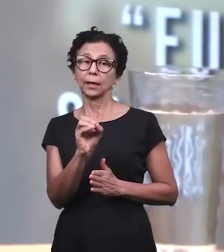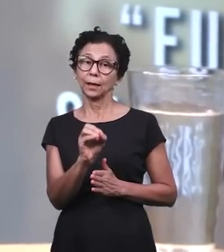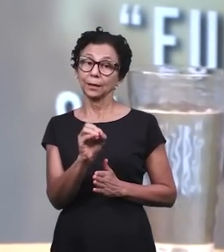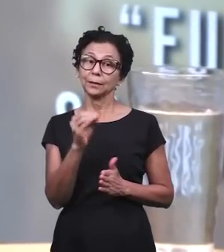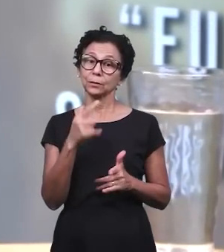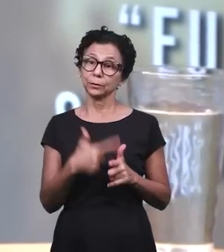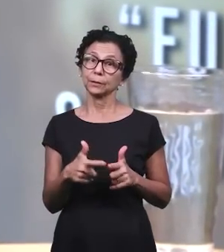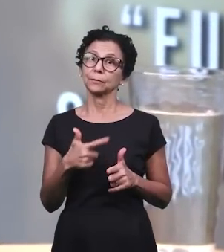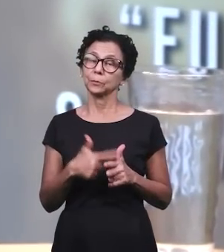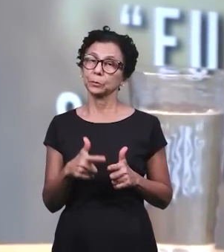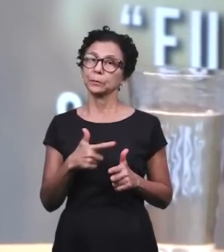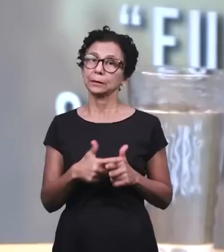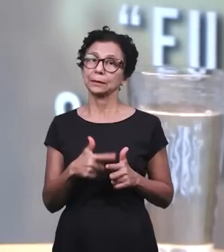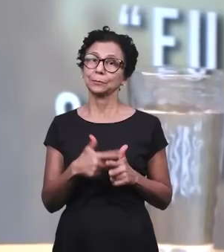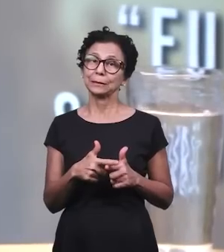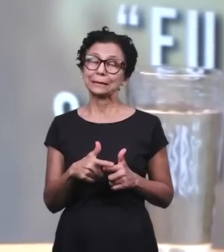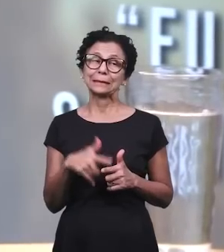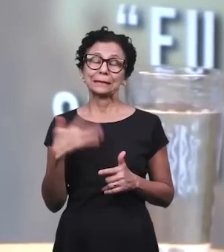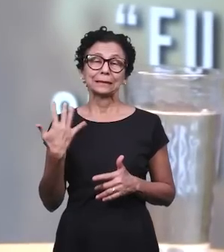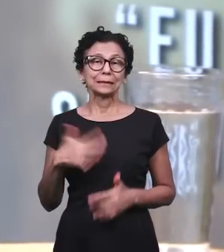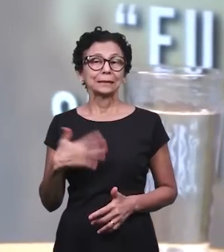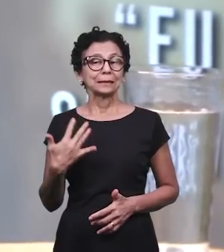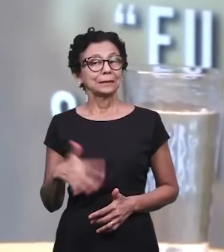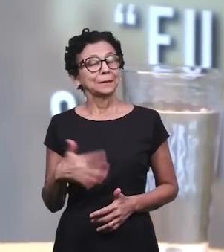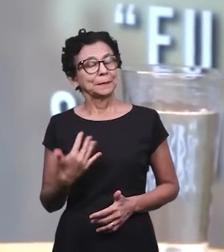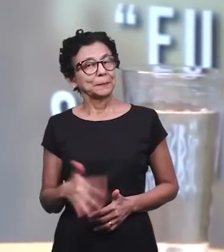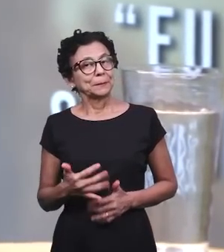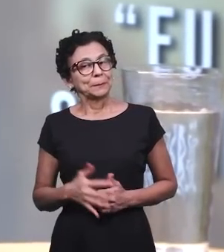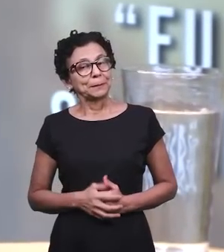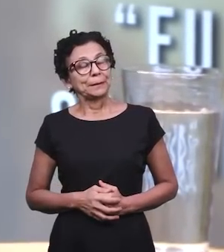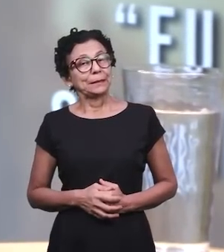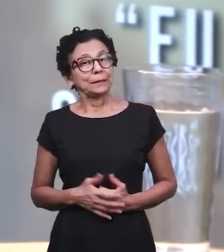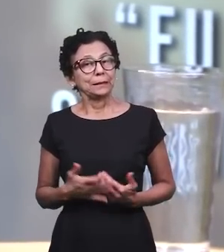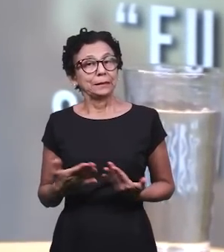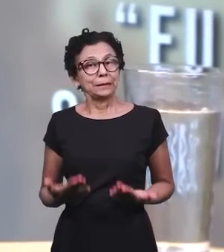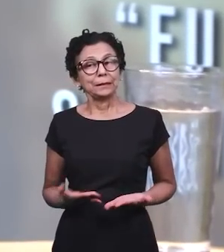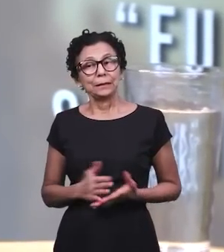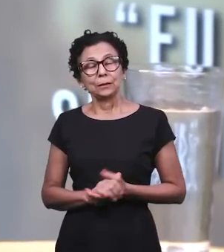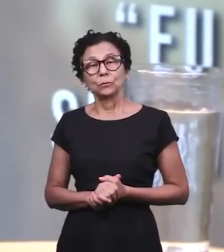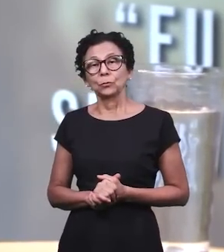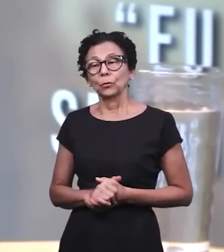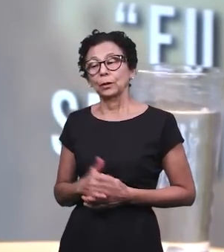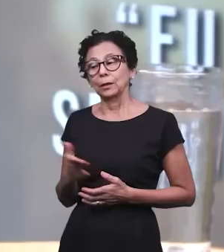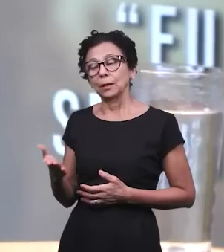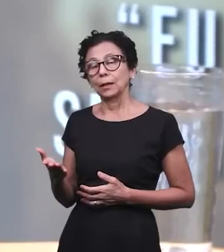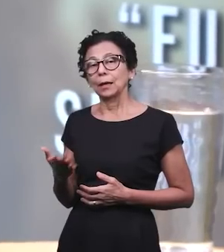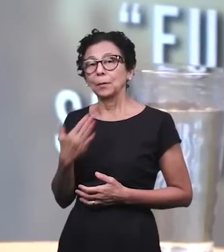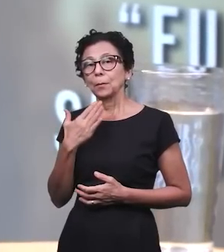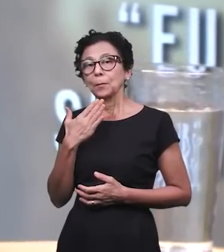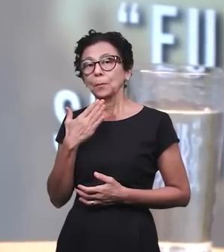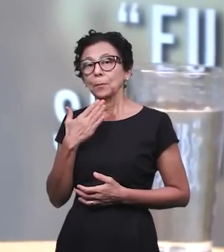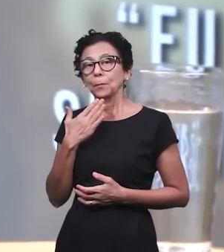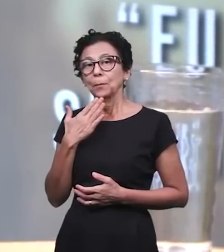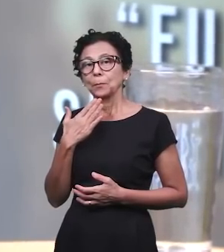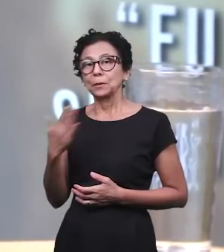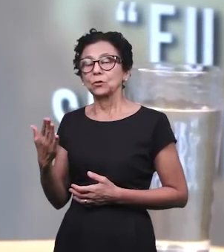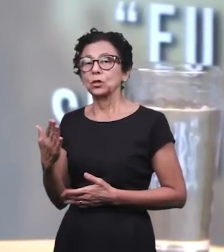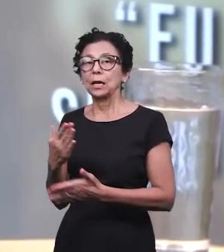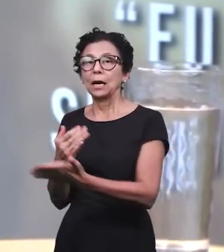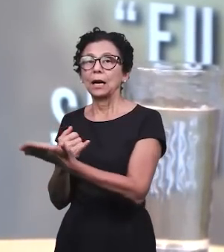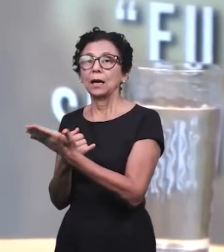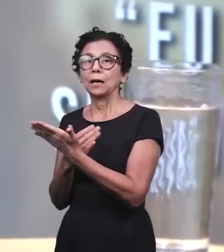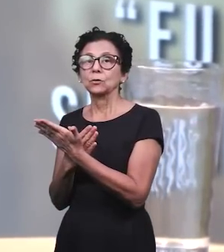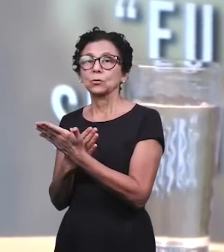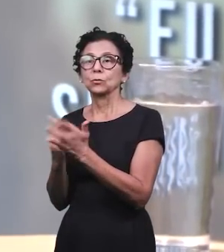era pequeno, né? Mas ele veio em busca do socorro e no caminho surge uma senhora,